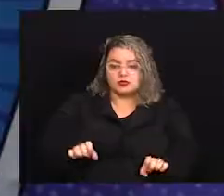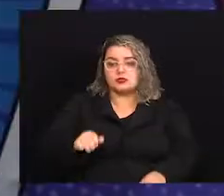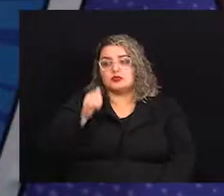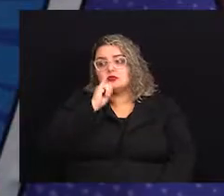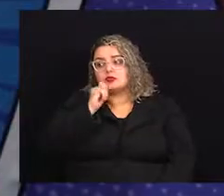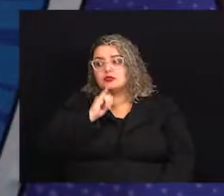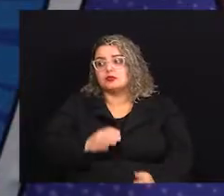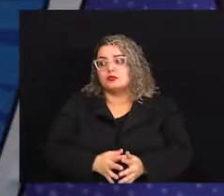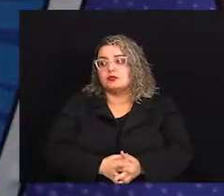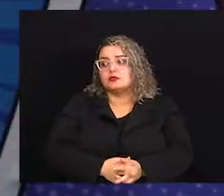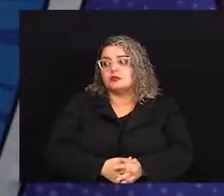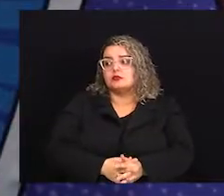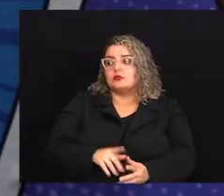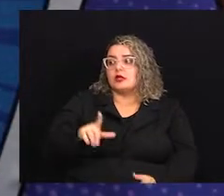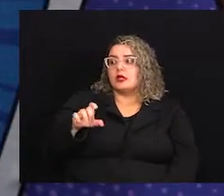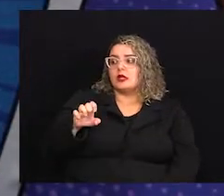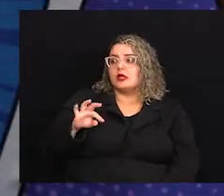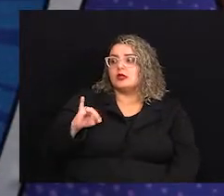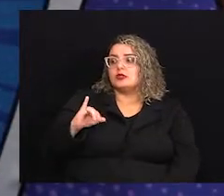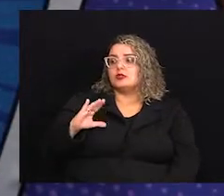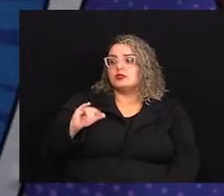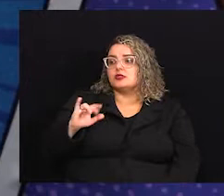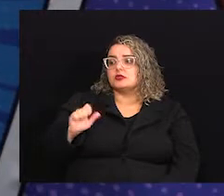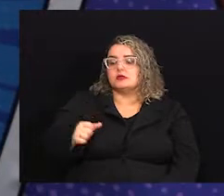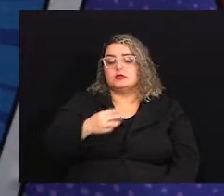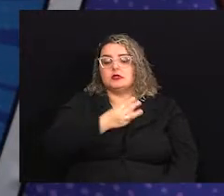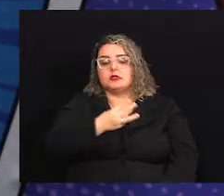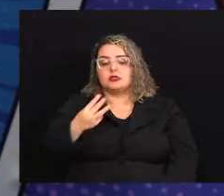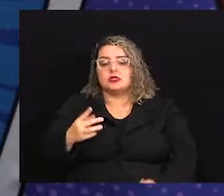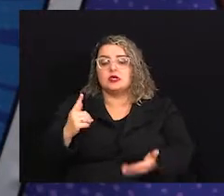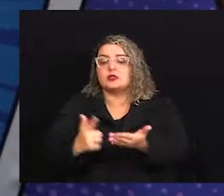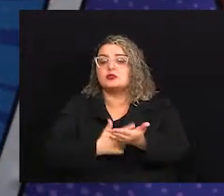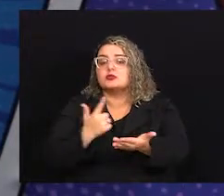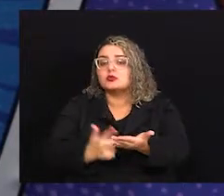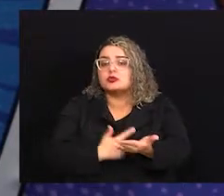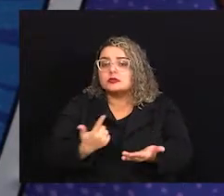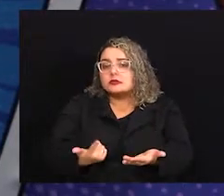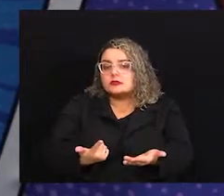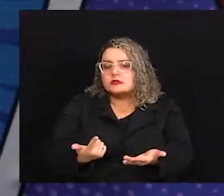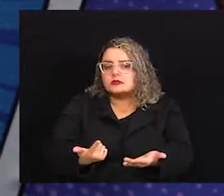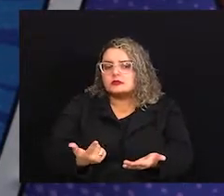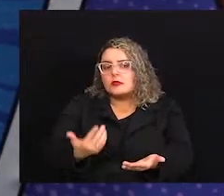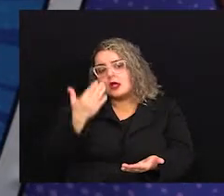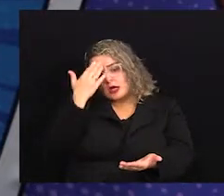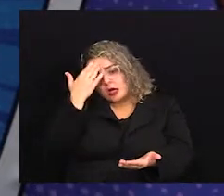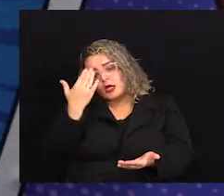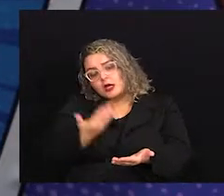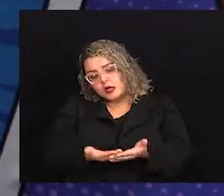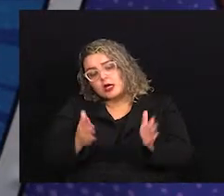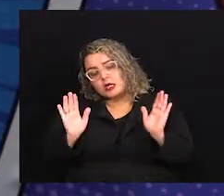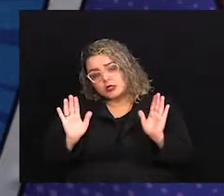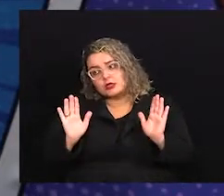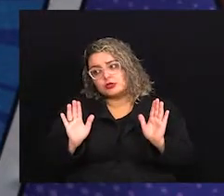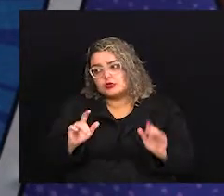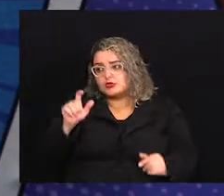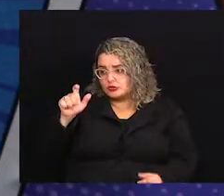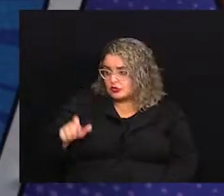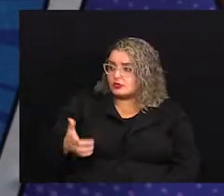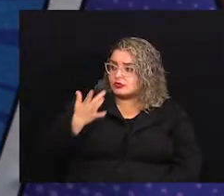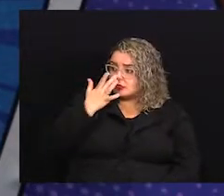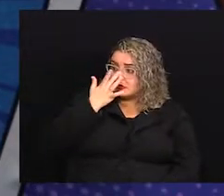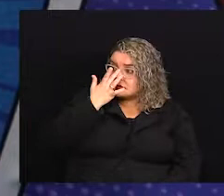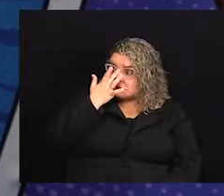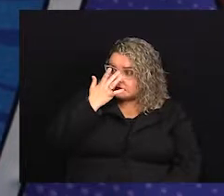narrativa. Letícia, 33º livro, né? Acredito aí, né, que